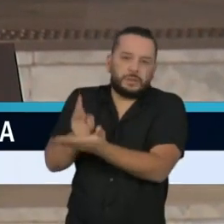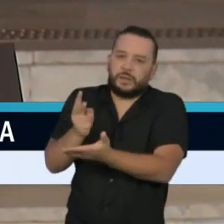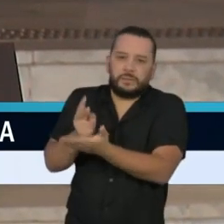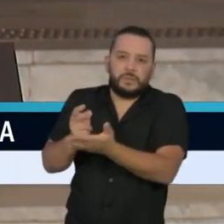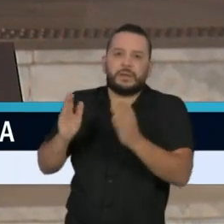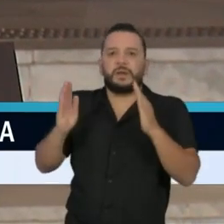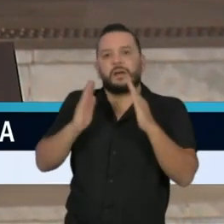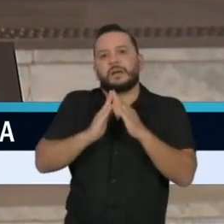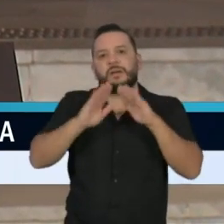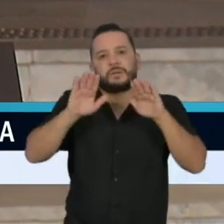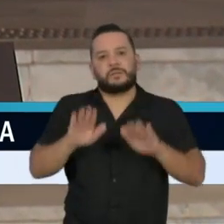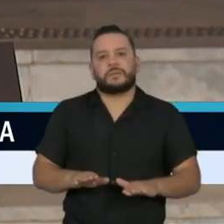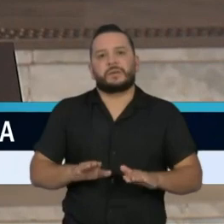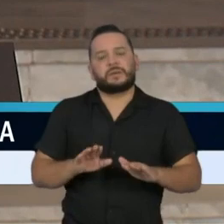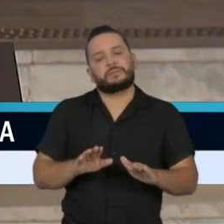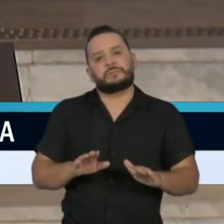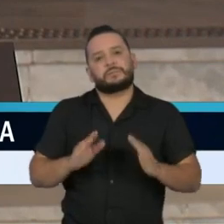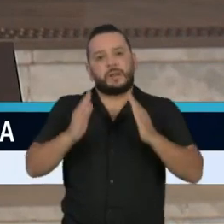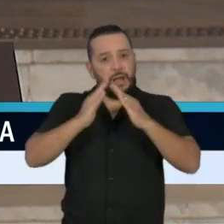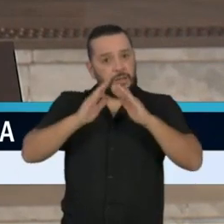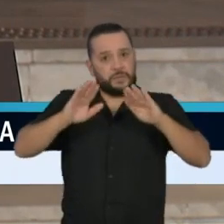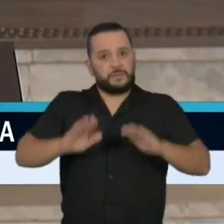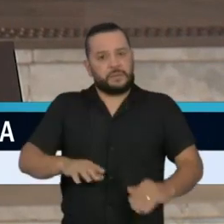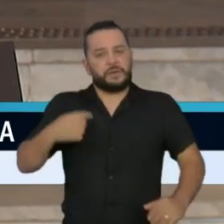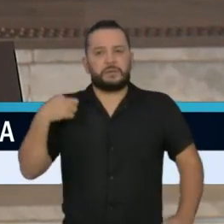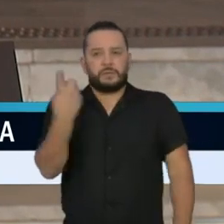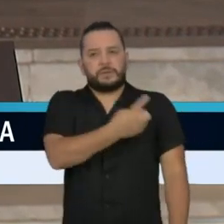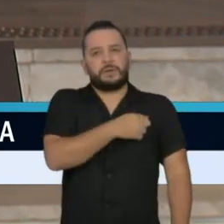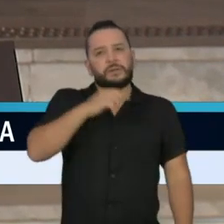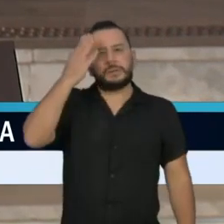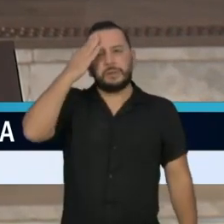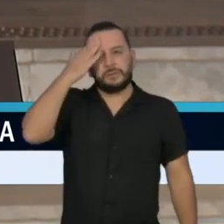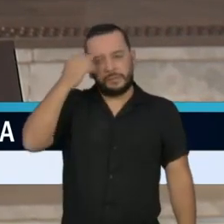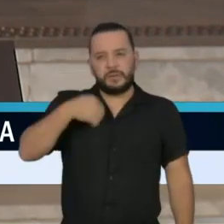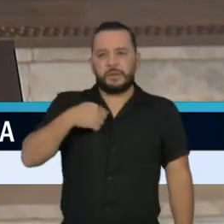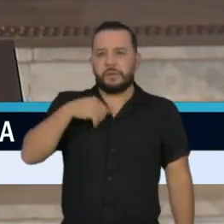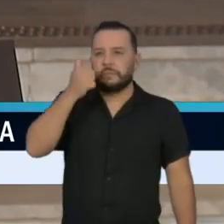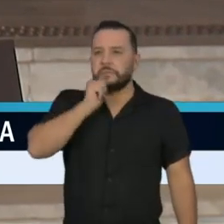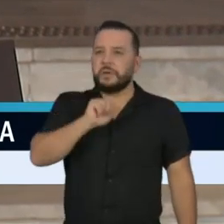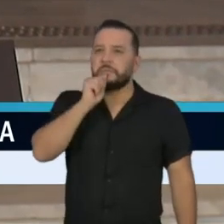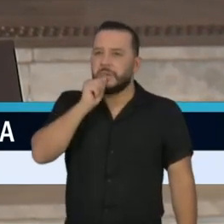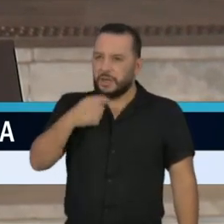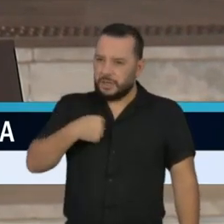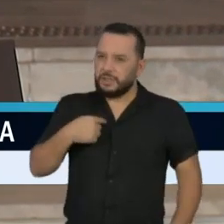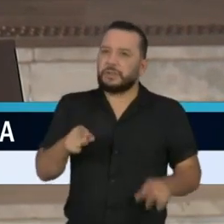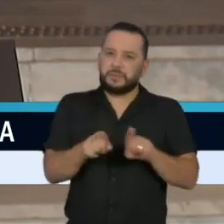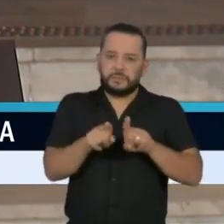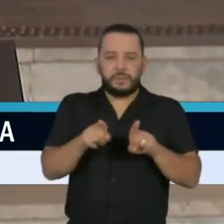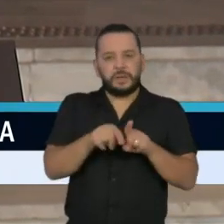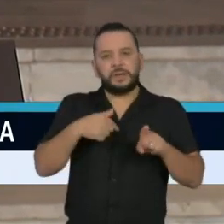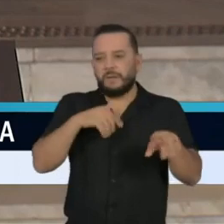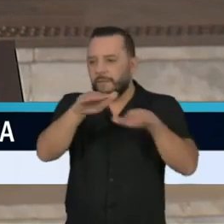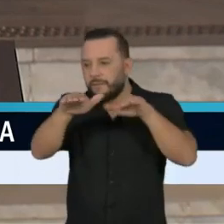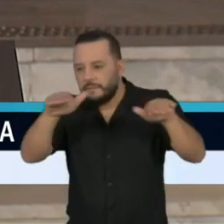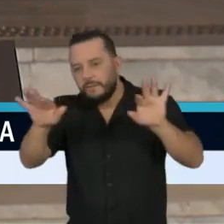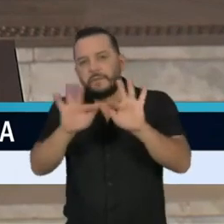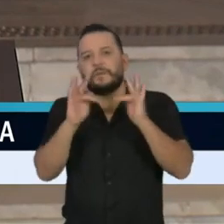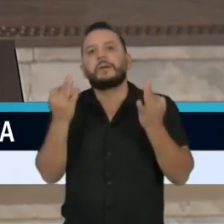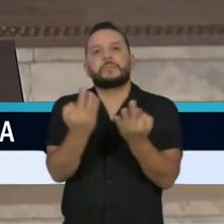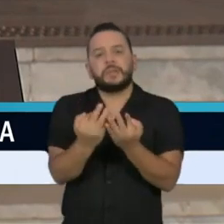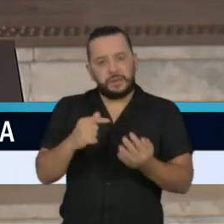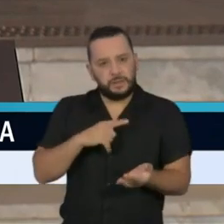simples, é ficar em casa. Sabemos muito bem, eu sou mãe também, estamos falando com os familiares, temos